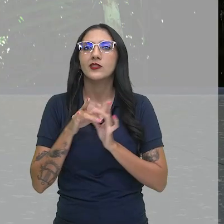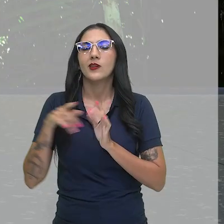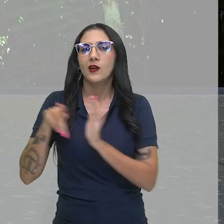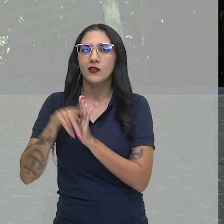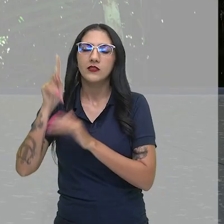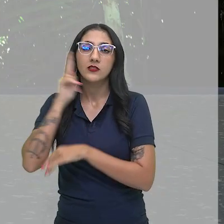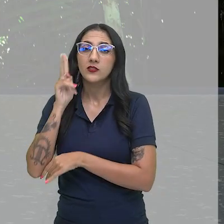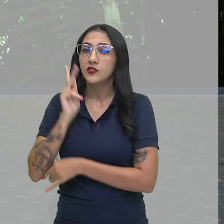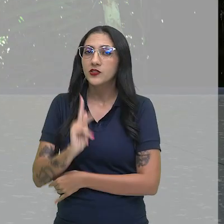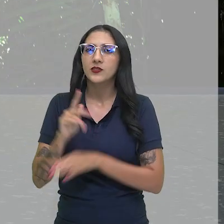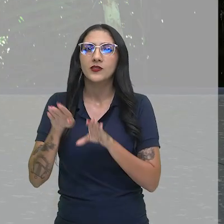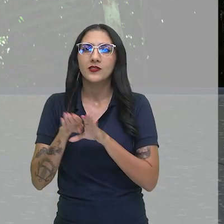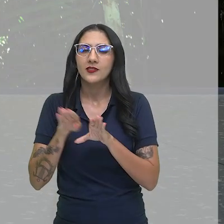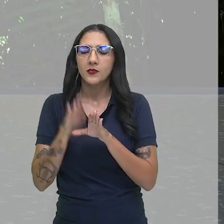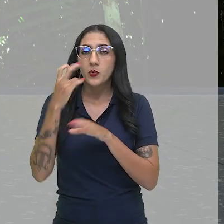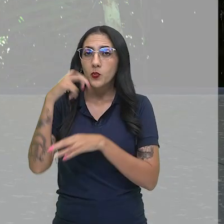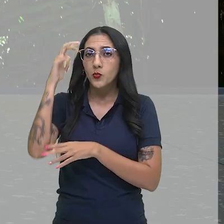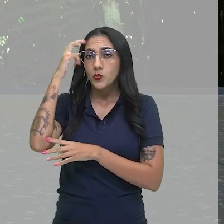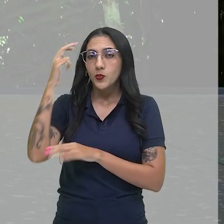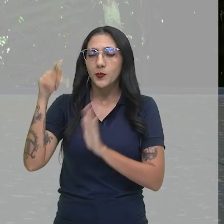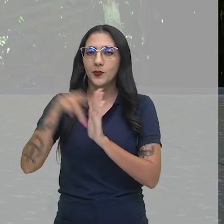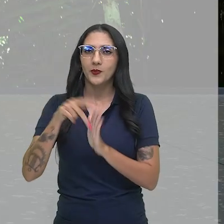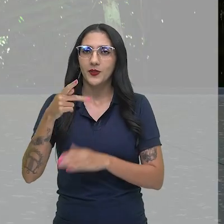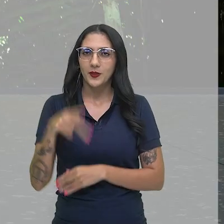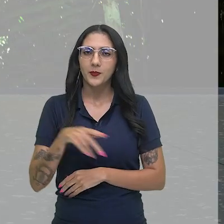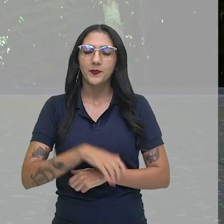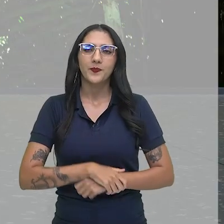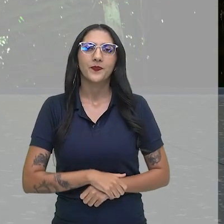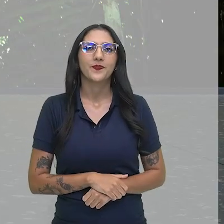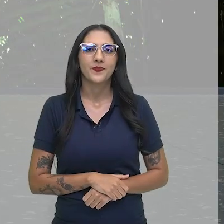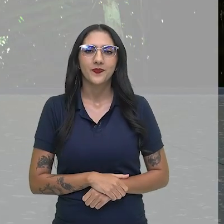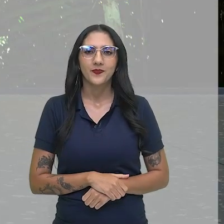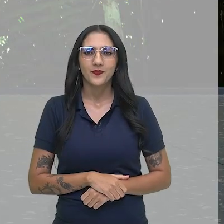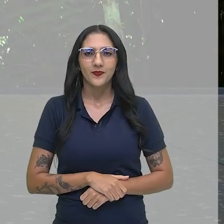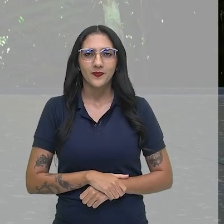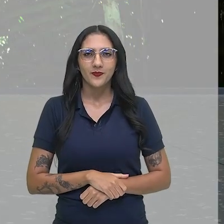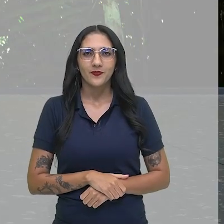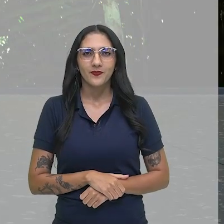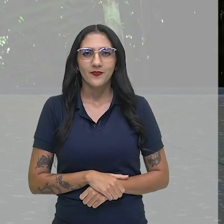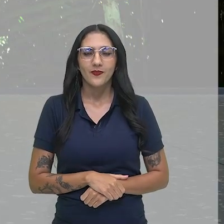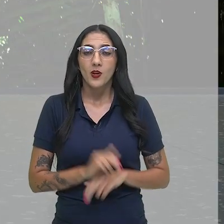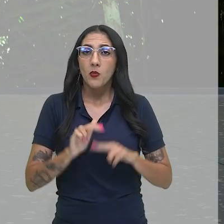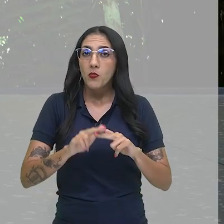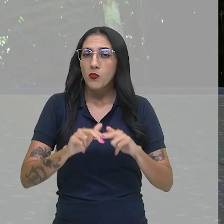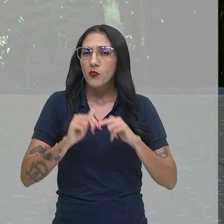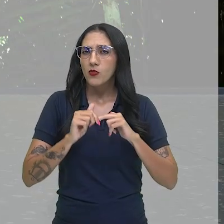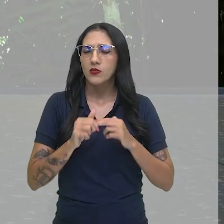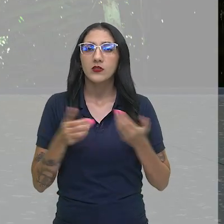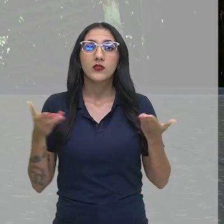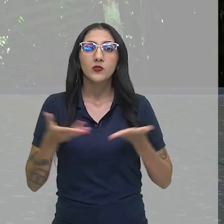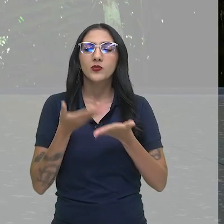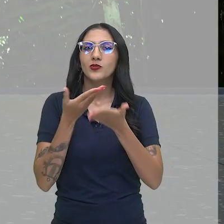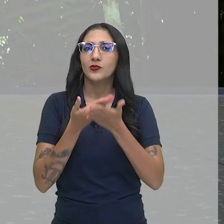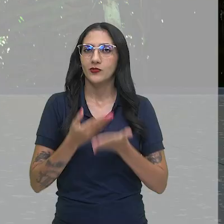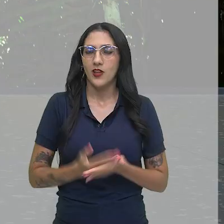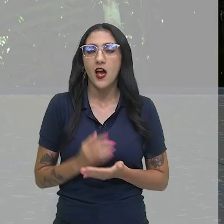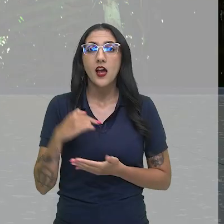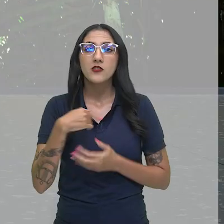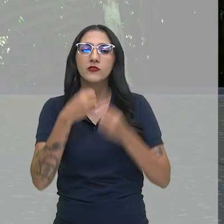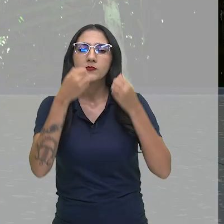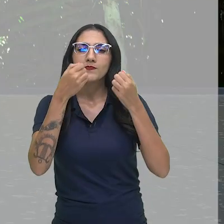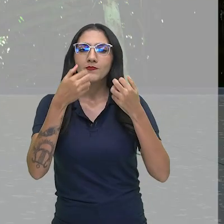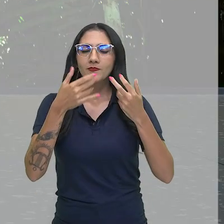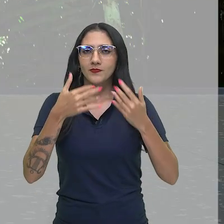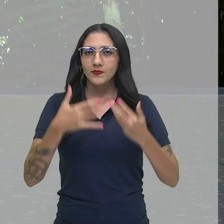e também à cultura da nossa região. E por isso, professora Manuela, nesta aula de hoje, nós iremos fazer o